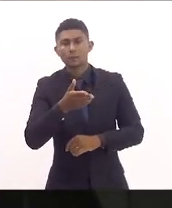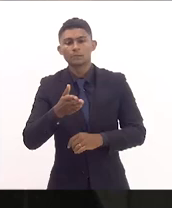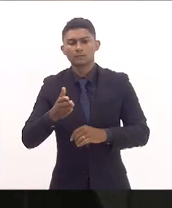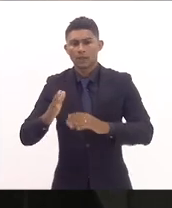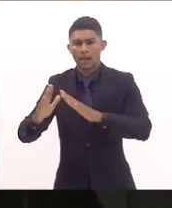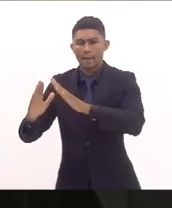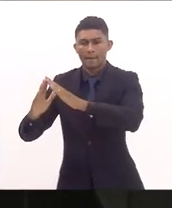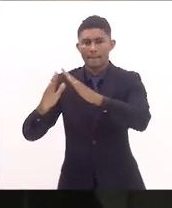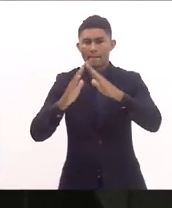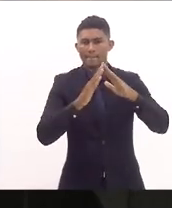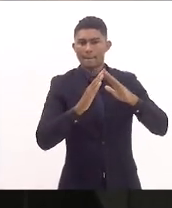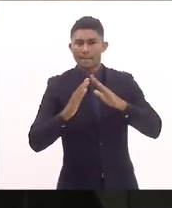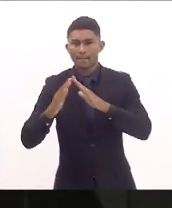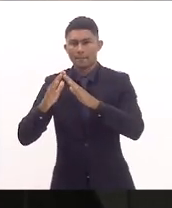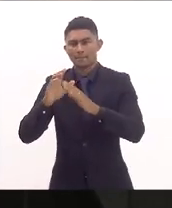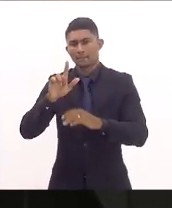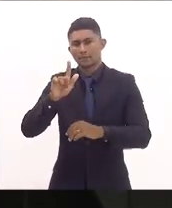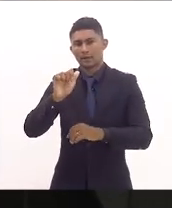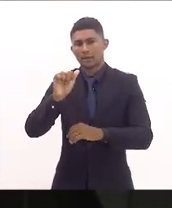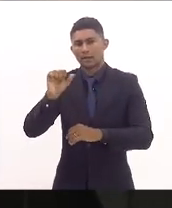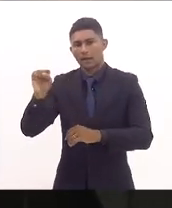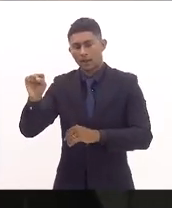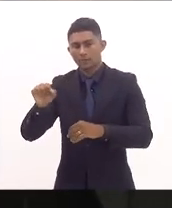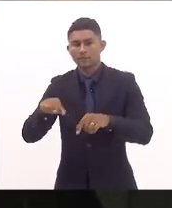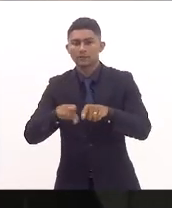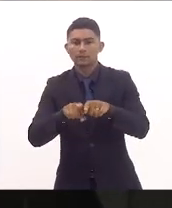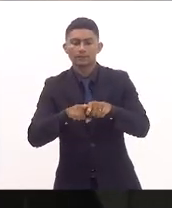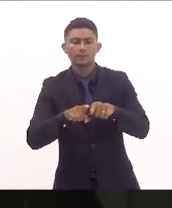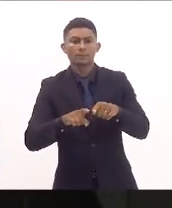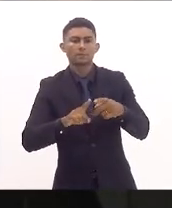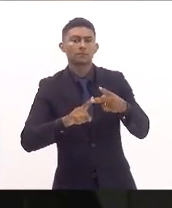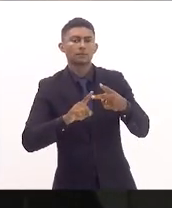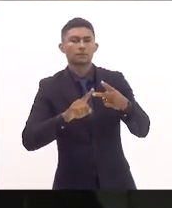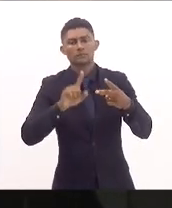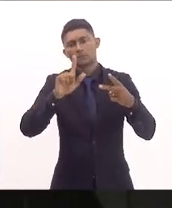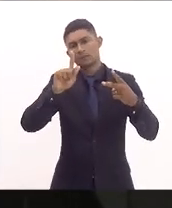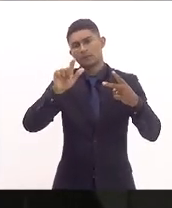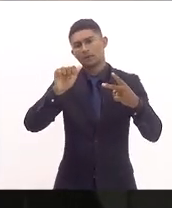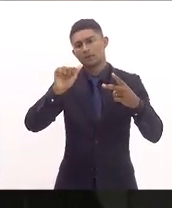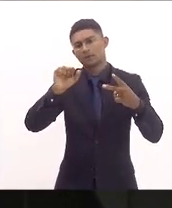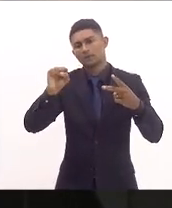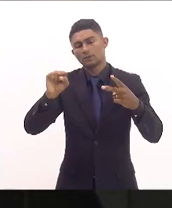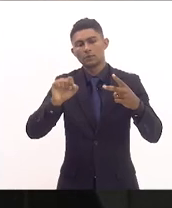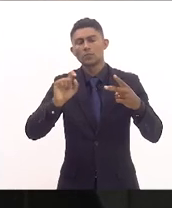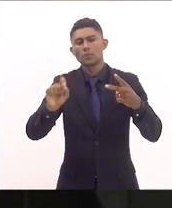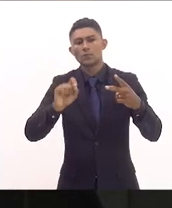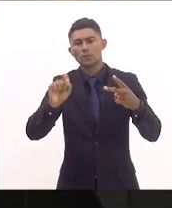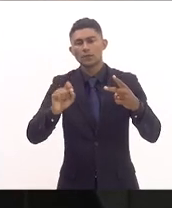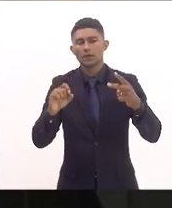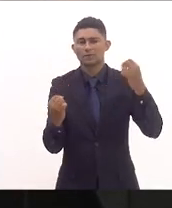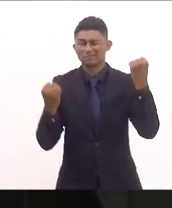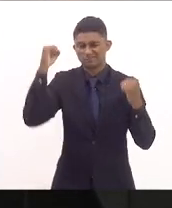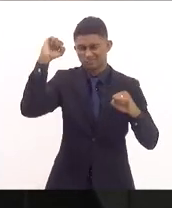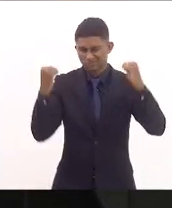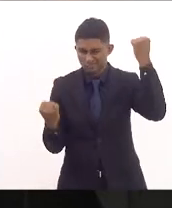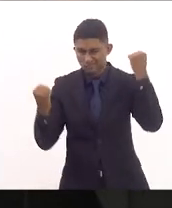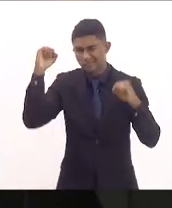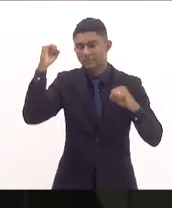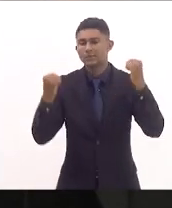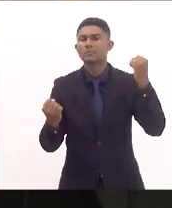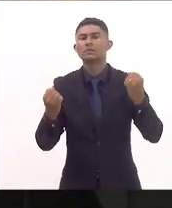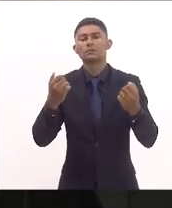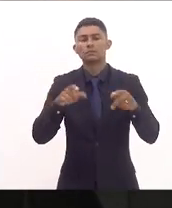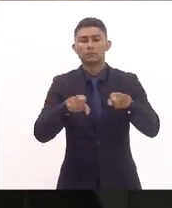o gás natural encanado o gás que é fornecido as indústrias